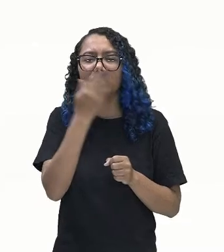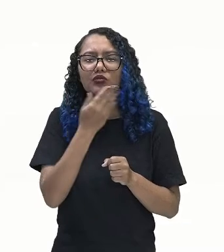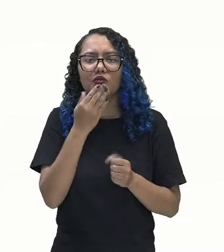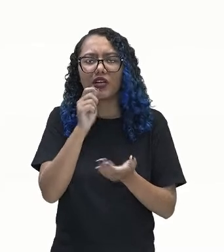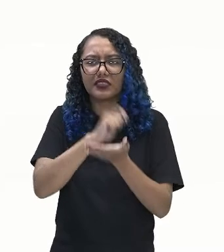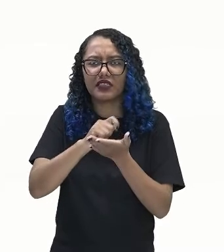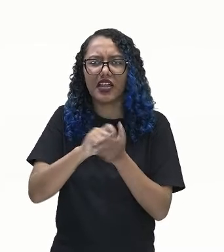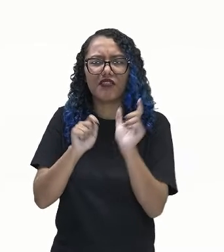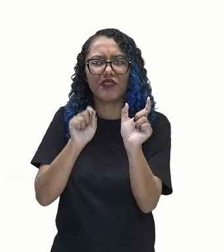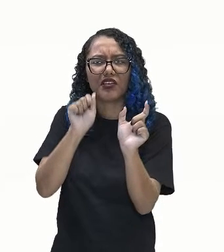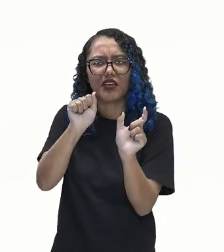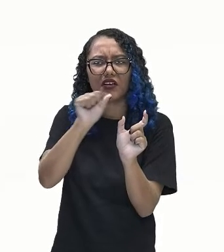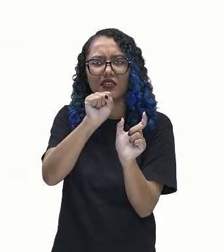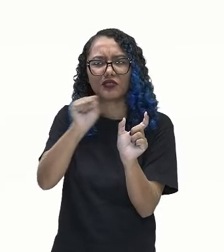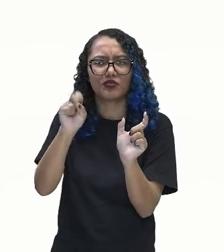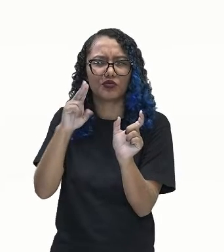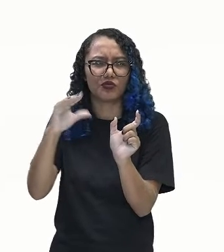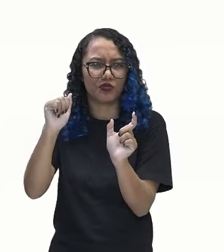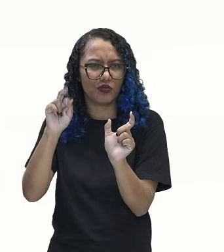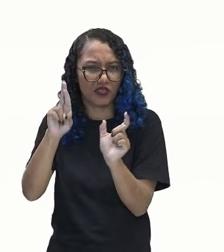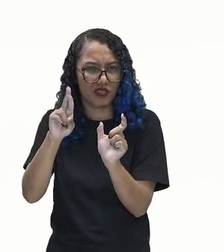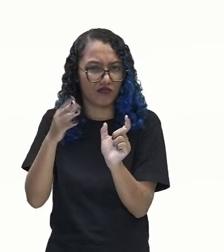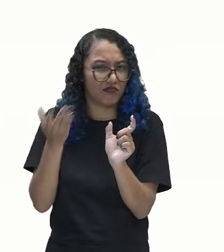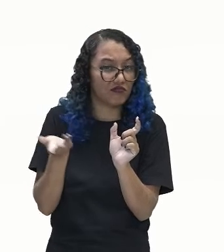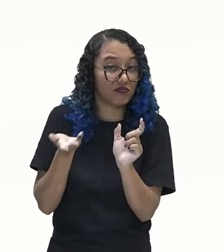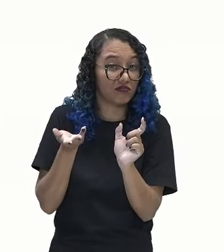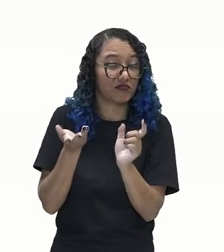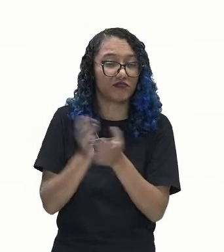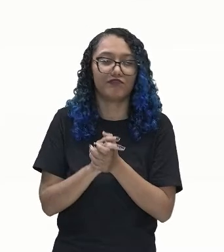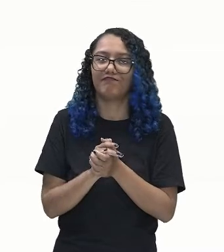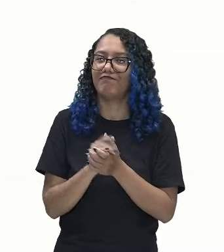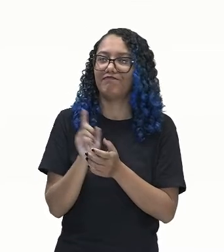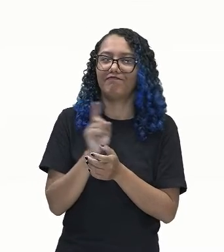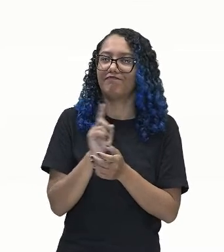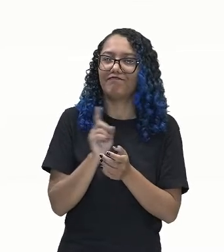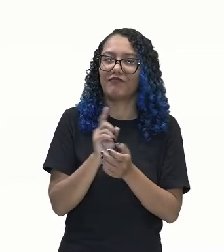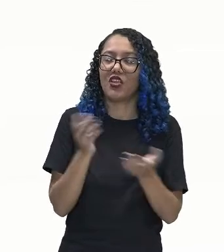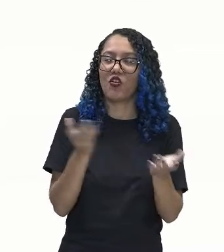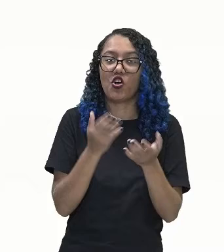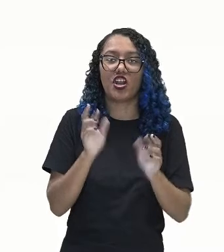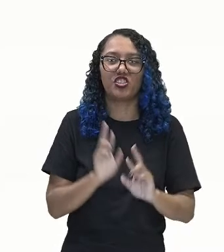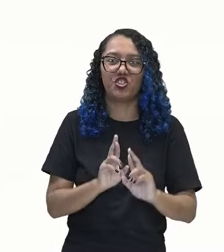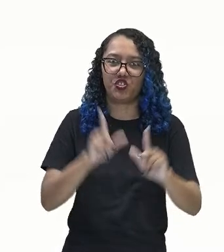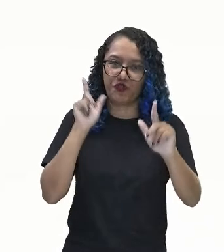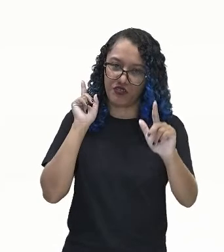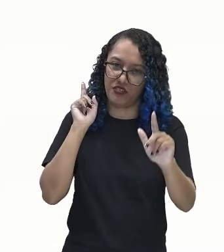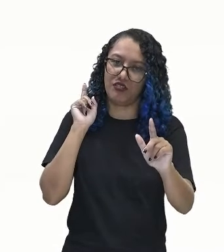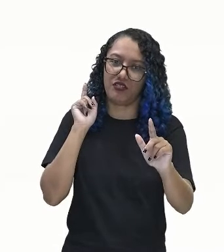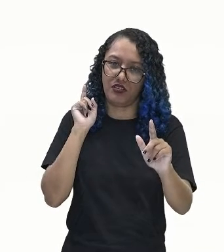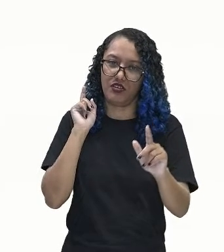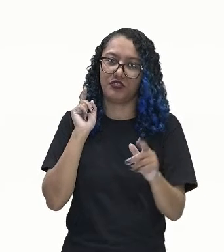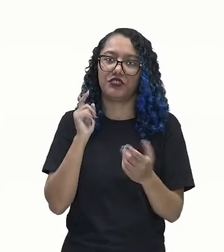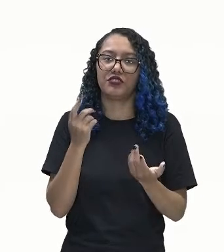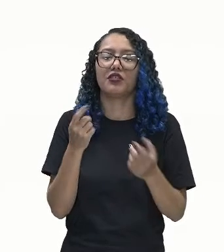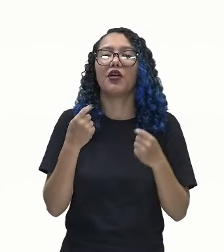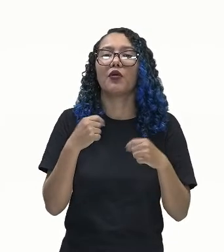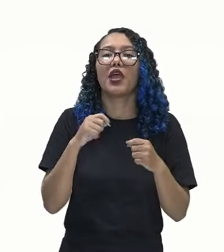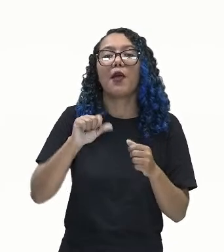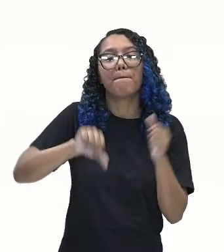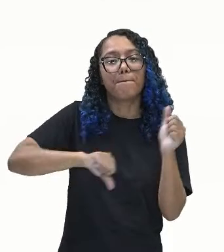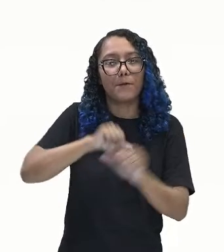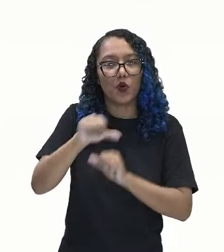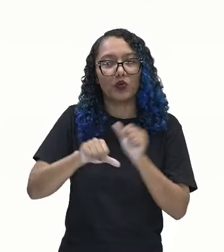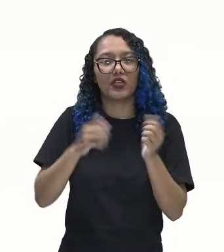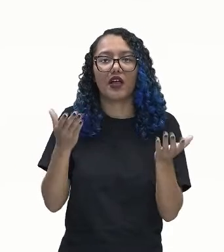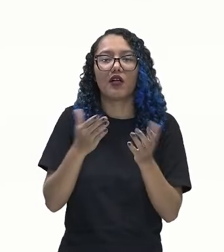SS. Né? Vejam que hoje já não se escreve assim, não é? açúcar, já tem